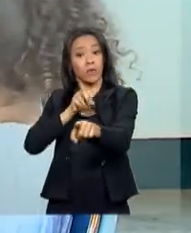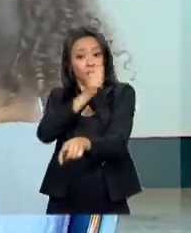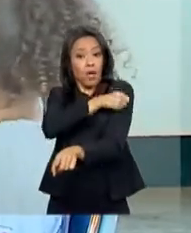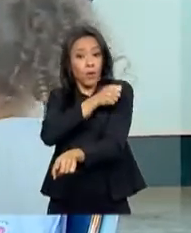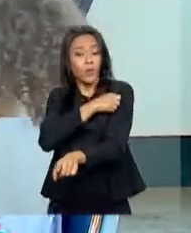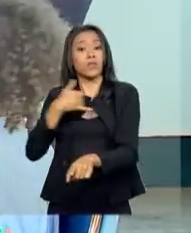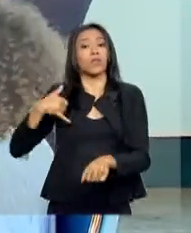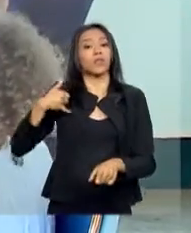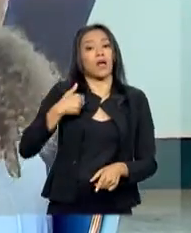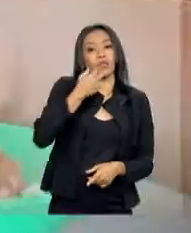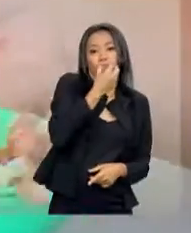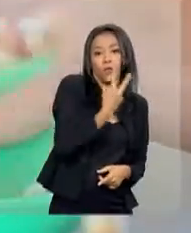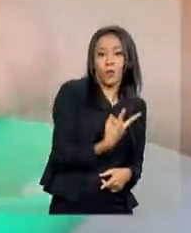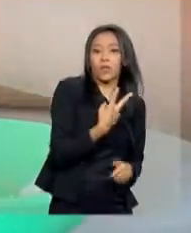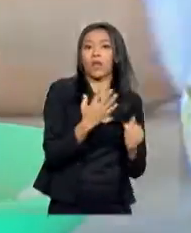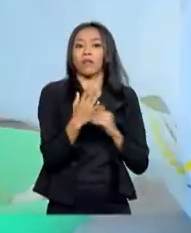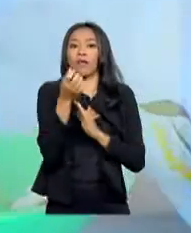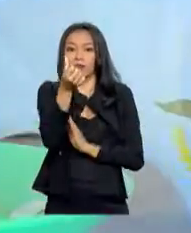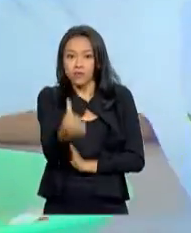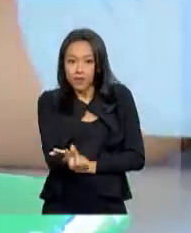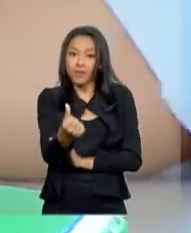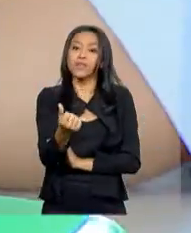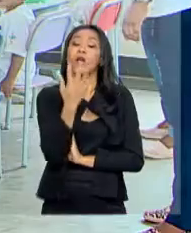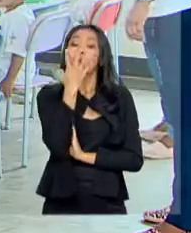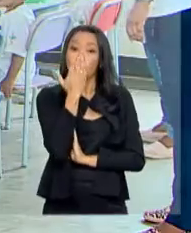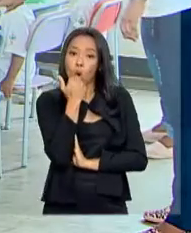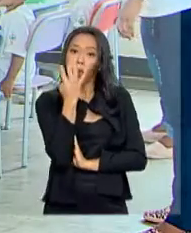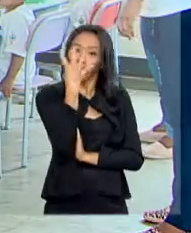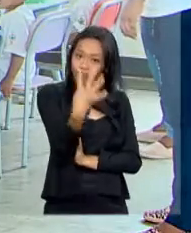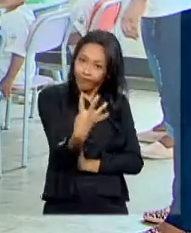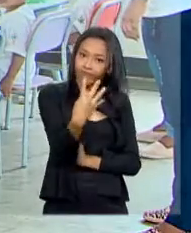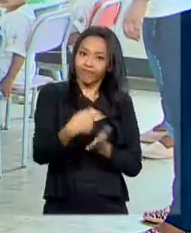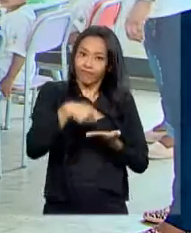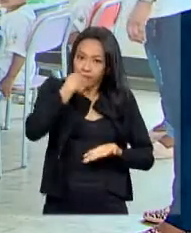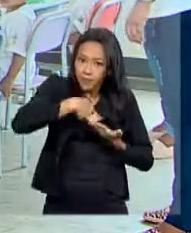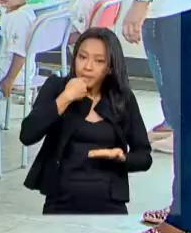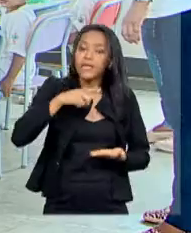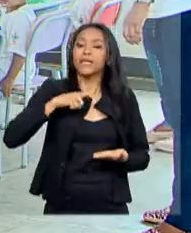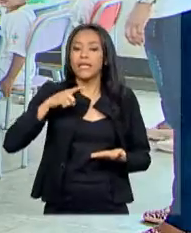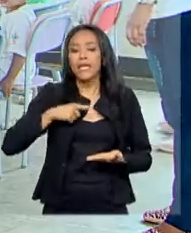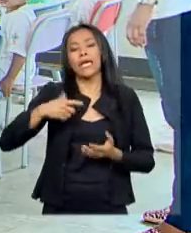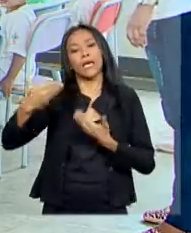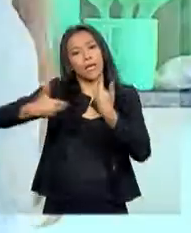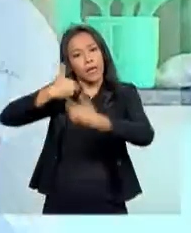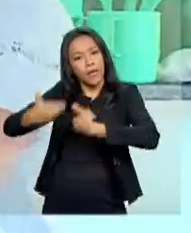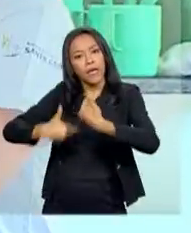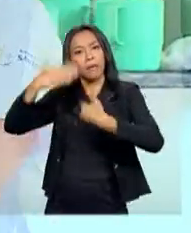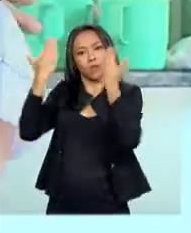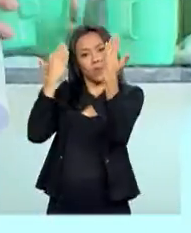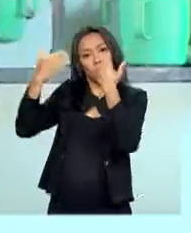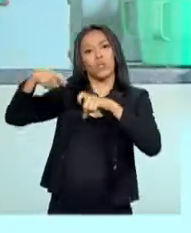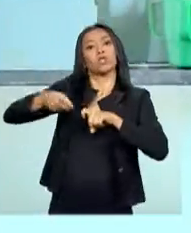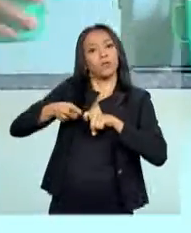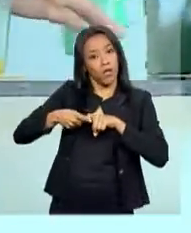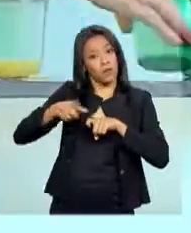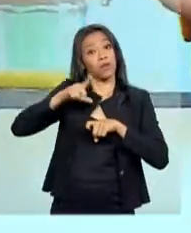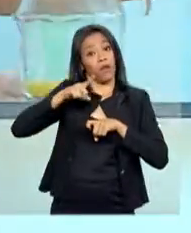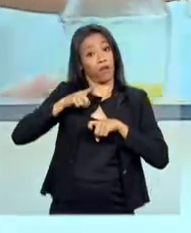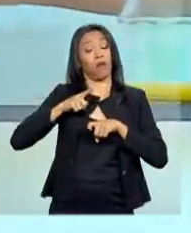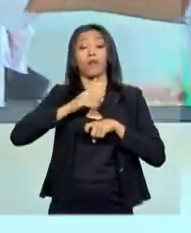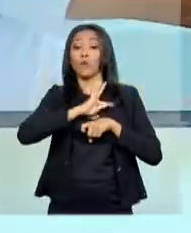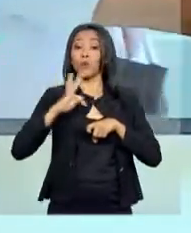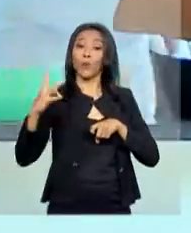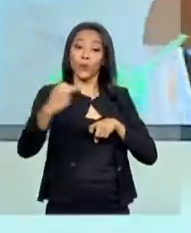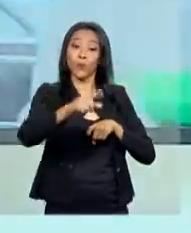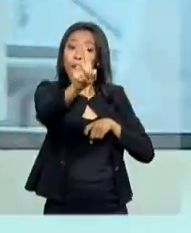entre 2 e 6 anos fazem 4 refeições e recebem acompanhamento médico e psicológico. Tudo mantido por pessoas